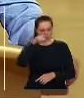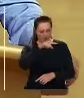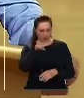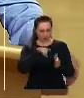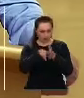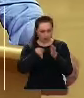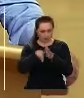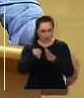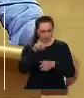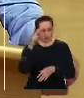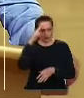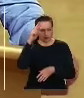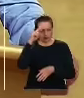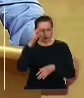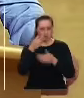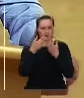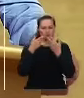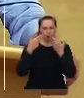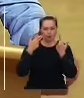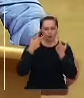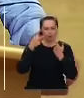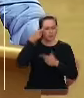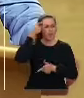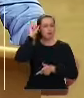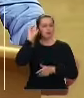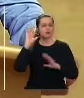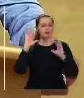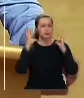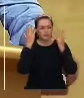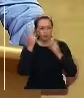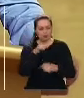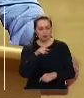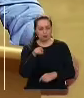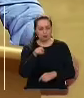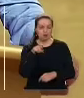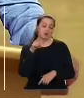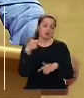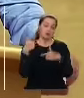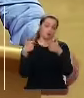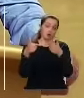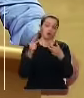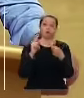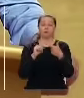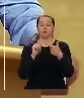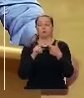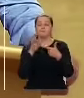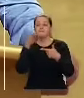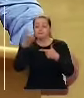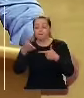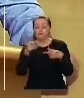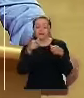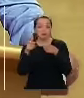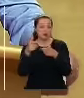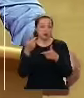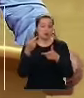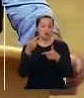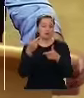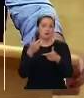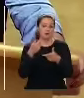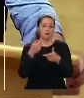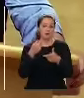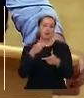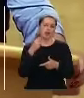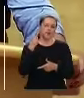Você deve lembrar das coisas de ontem, onde você foi ontem, se você trabalhou ontem. É muito comum a gente, no nosso